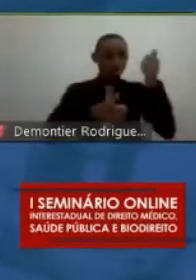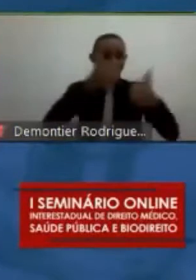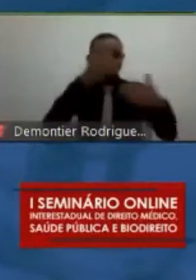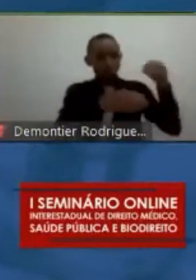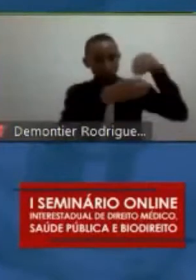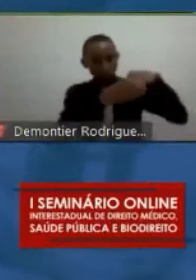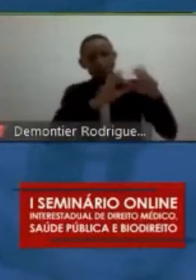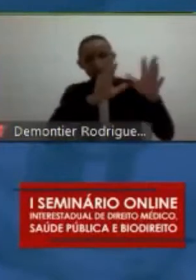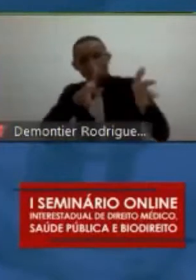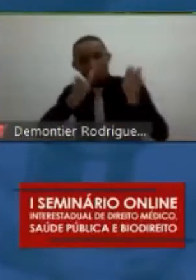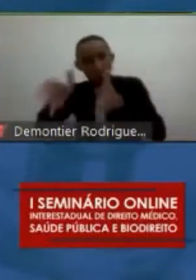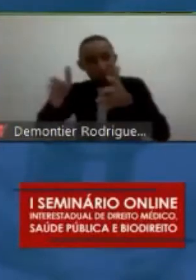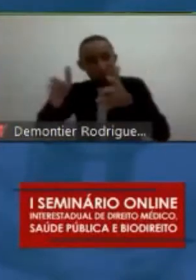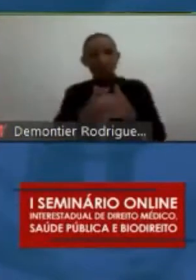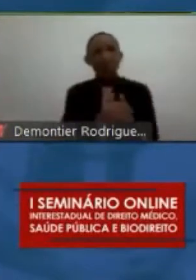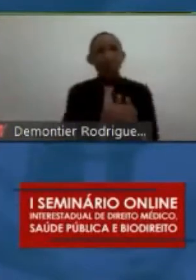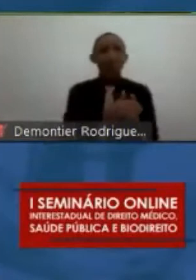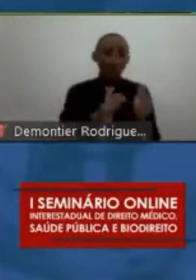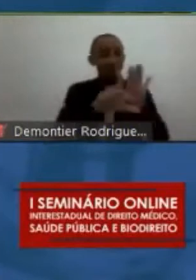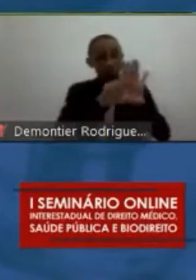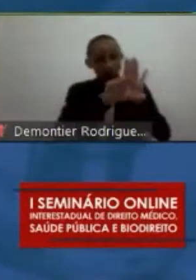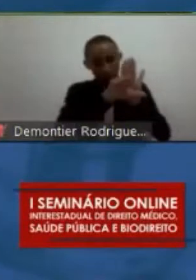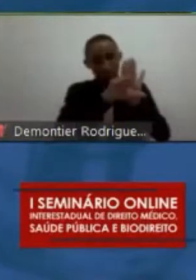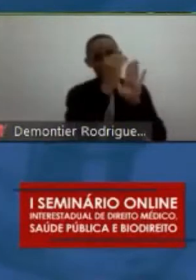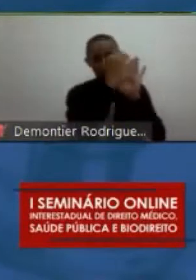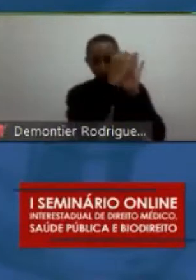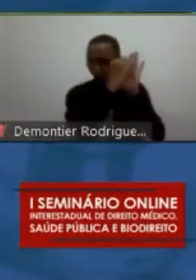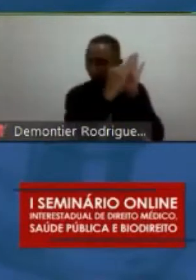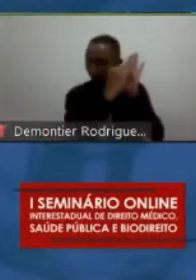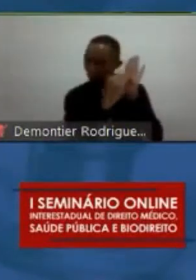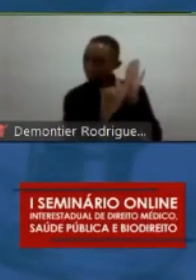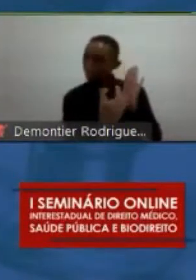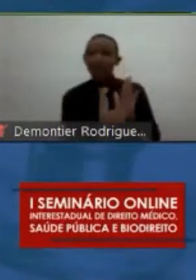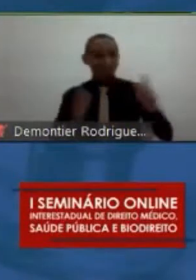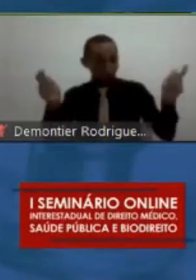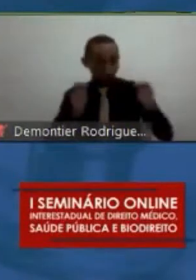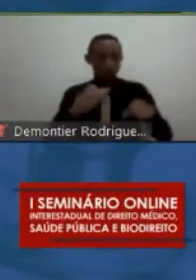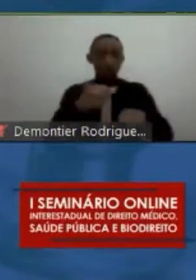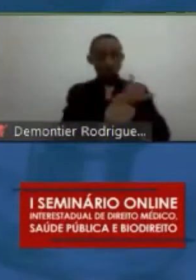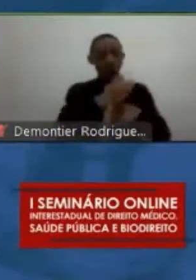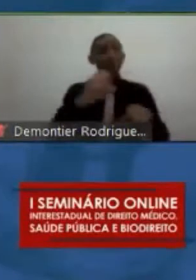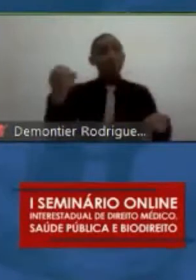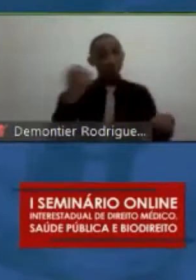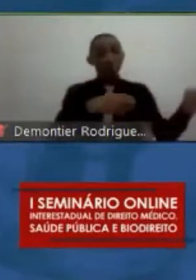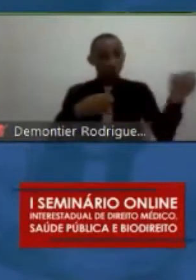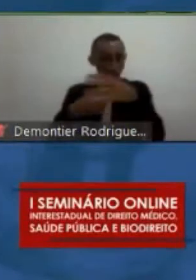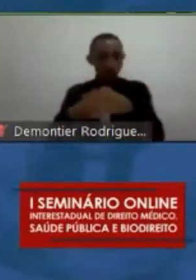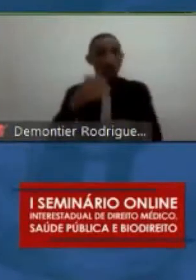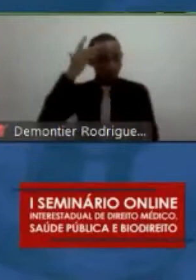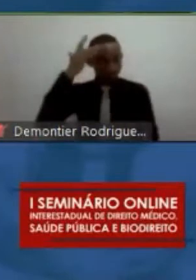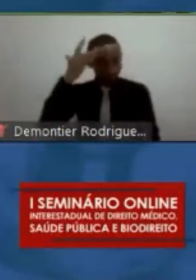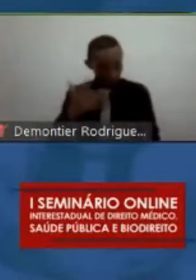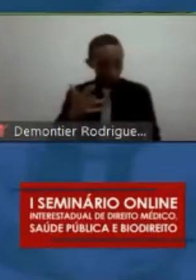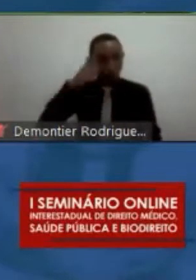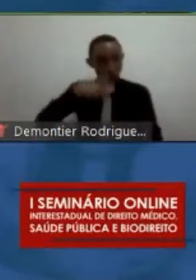coisas inacessíveis, já há regulamentação, portarias que consolidam essas técnicas. Amanhã as aulas médicas vão falar